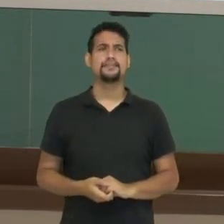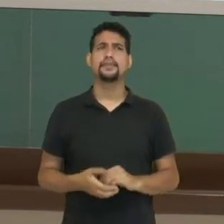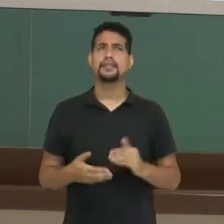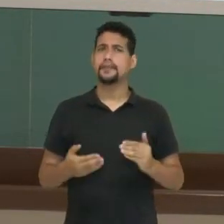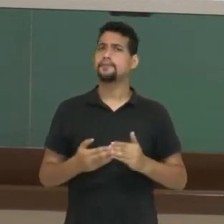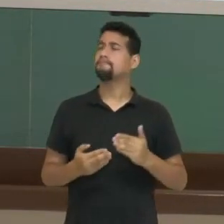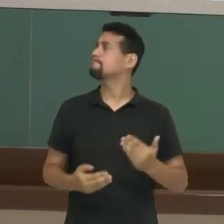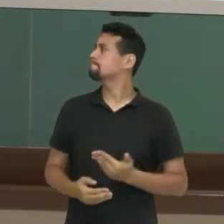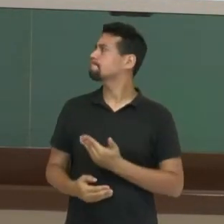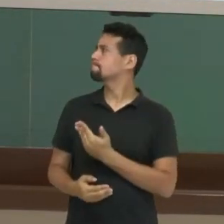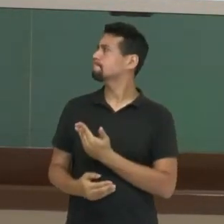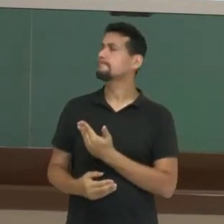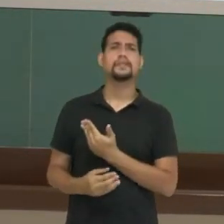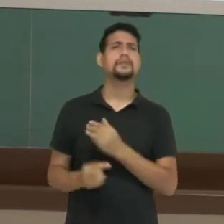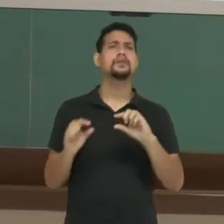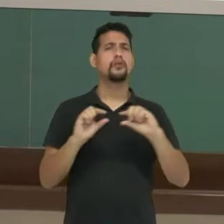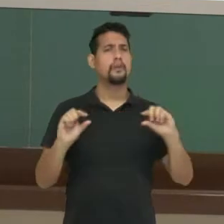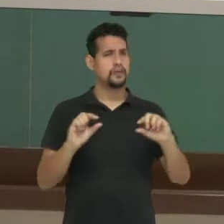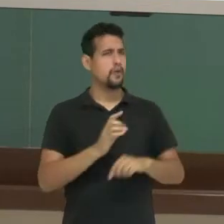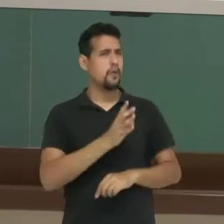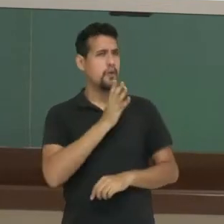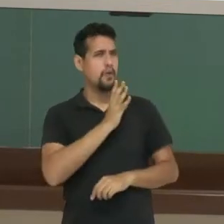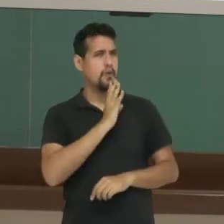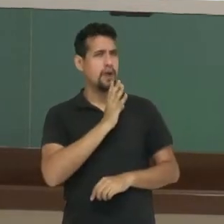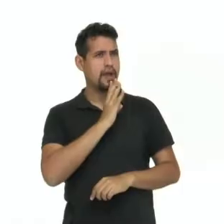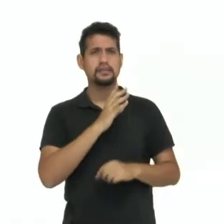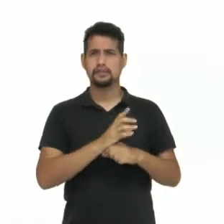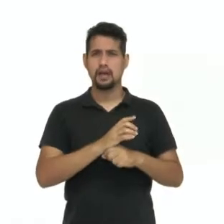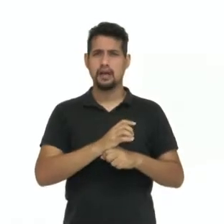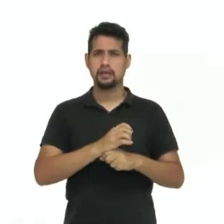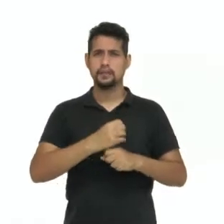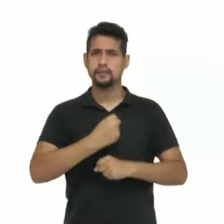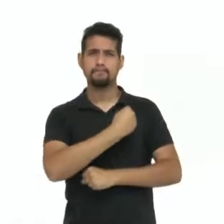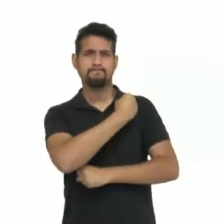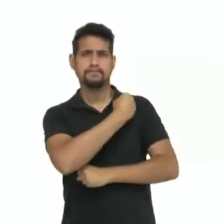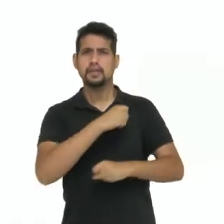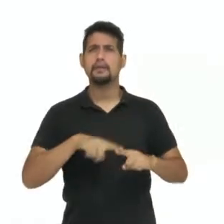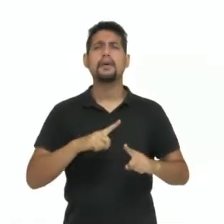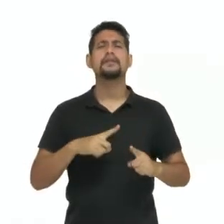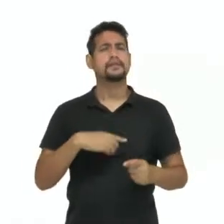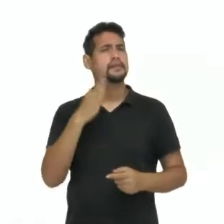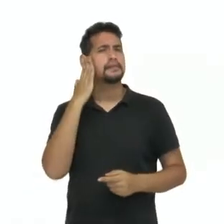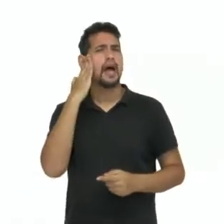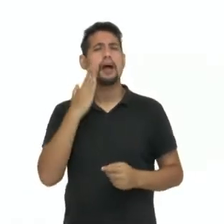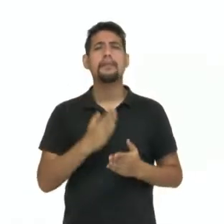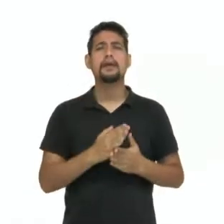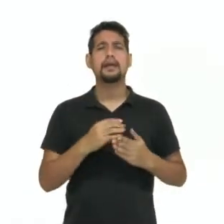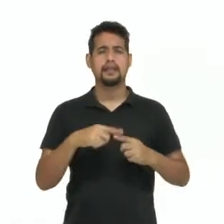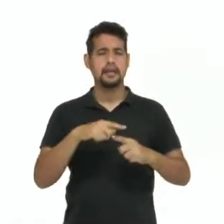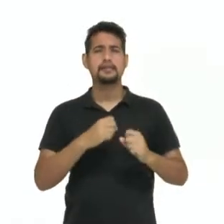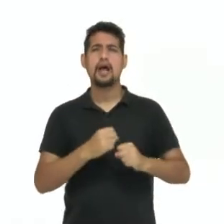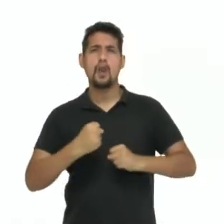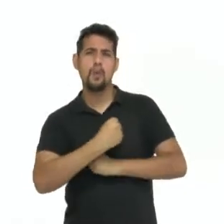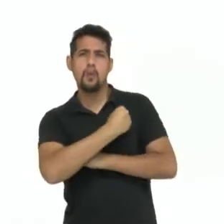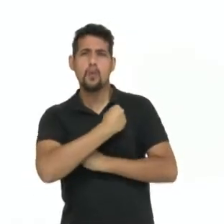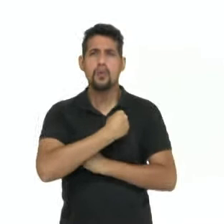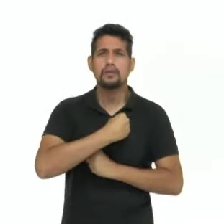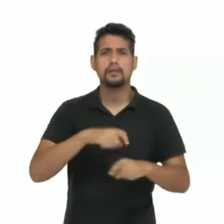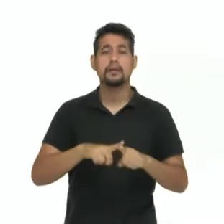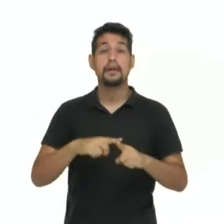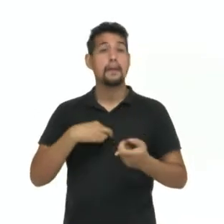Jiu-Jitsu. Você já deve ter ouvido falar no Jiu-Jitsu, mas você sabia que nessa luta o raciocínio